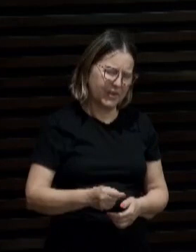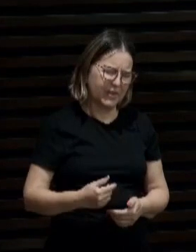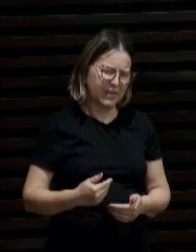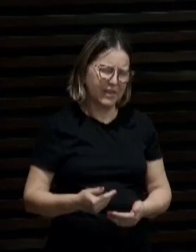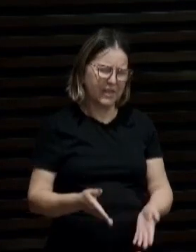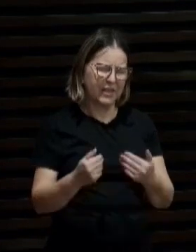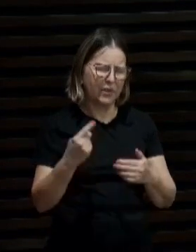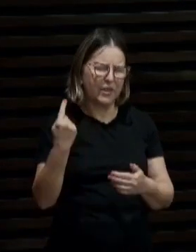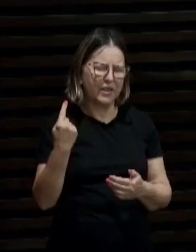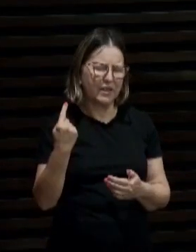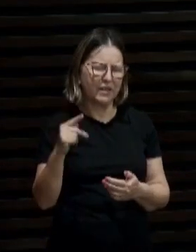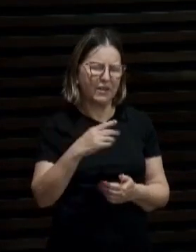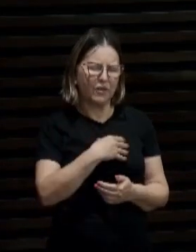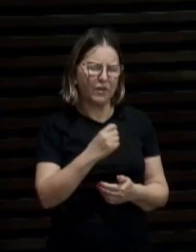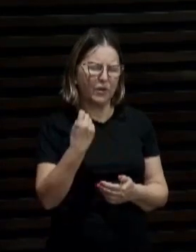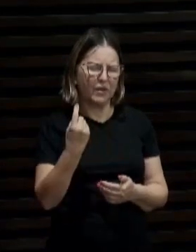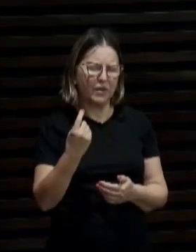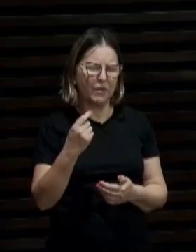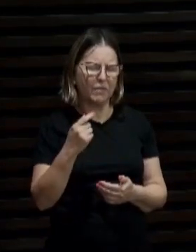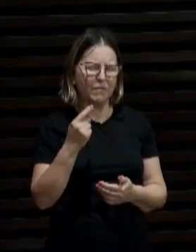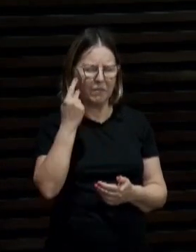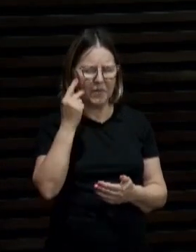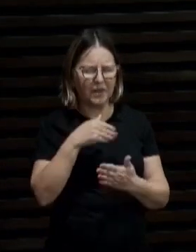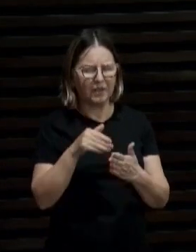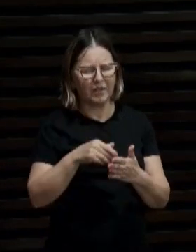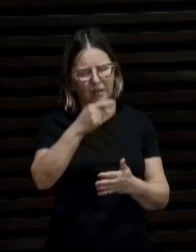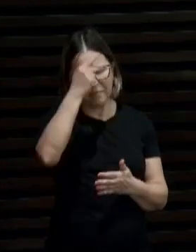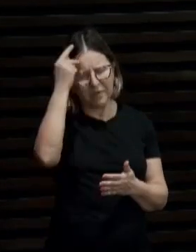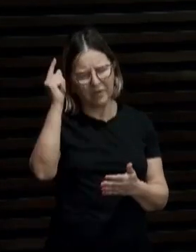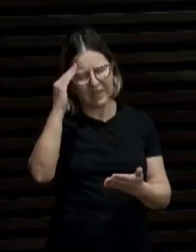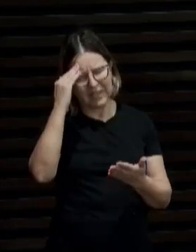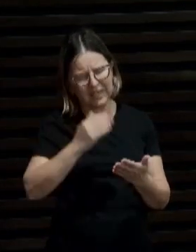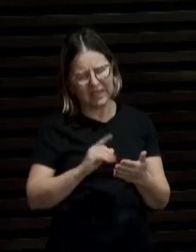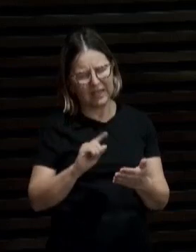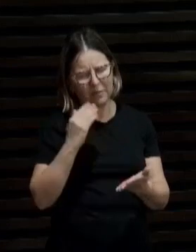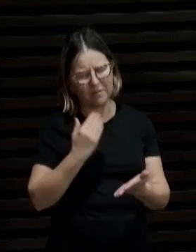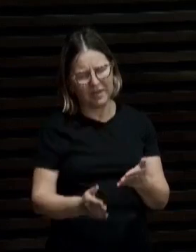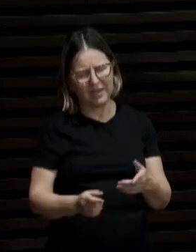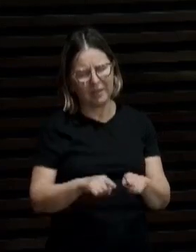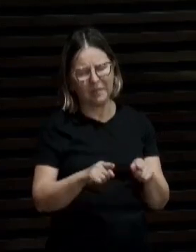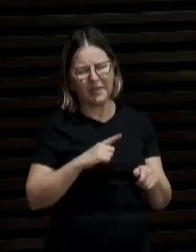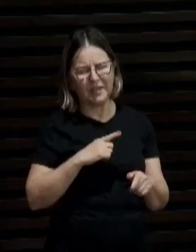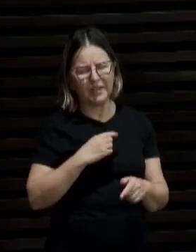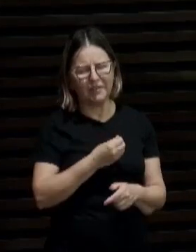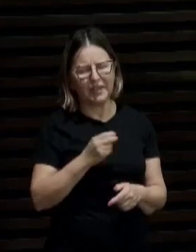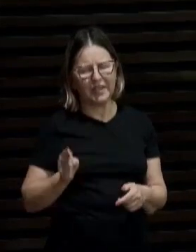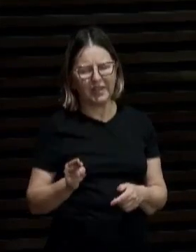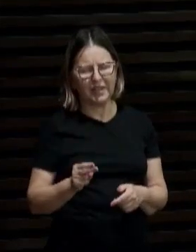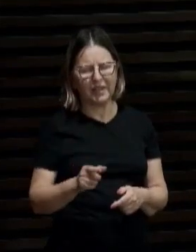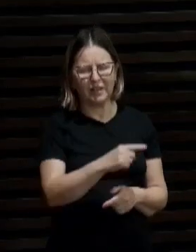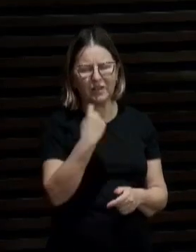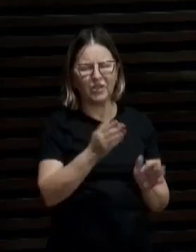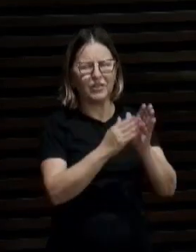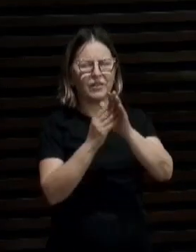unigênito, para que todo aquele que nele crê não pereça, mas tenha a vida eterna. Nós te louvamos, Pai, por toda a